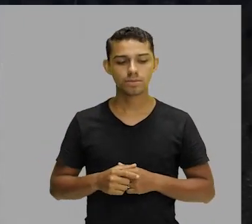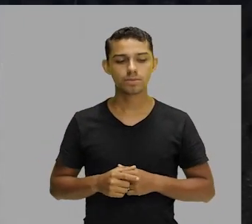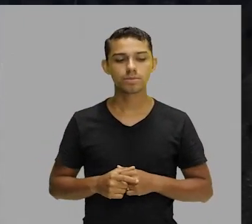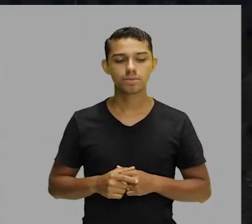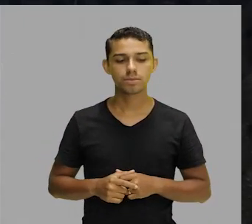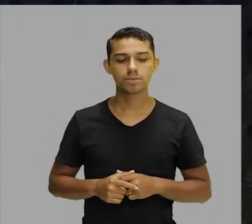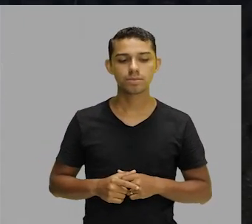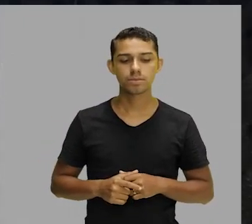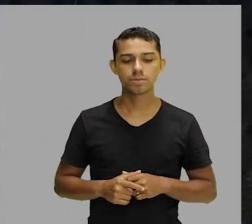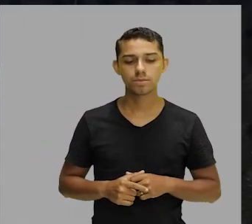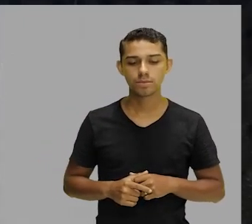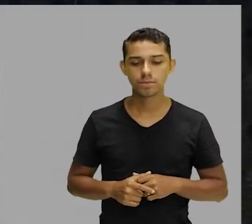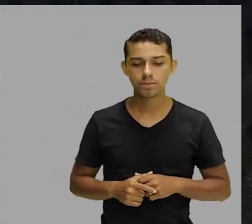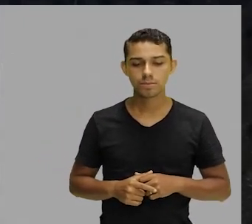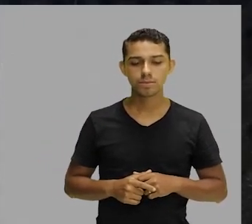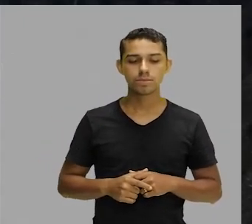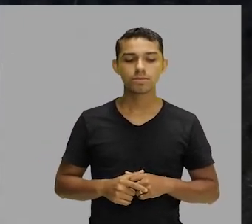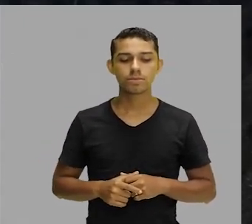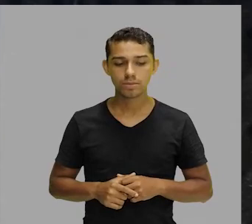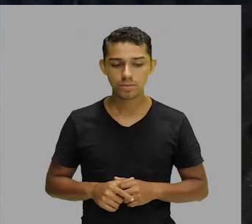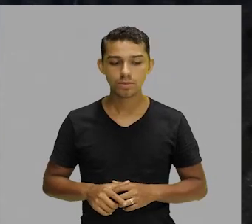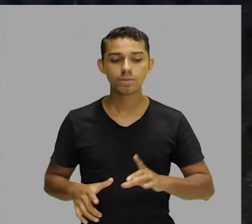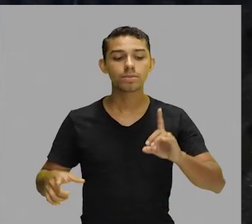Quantidade de energia que foi armazenada.